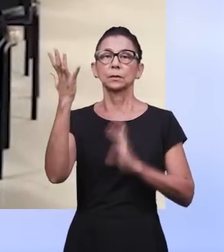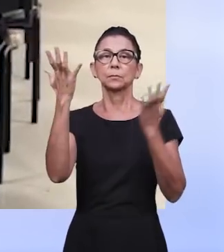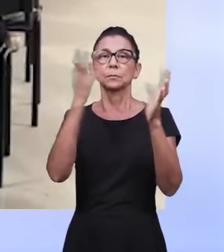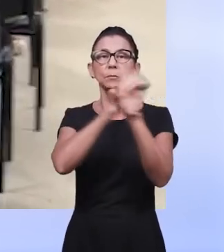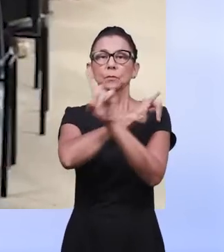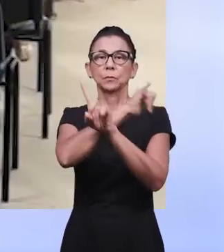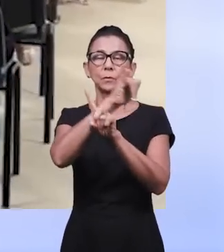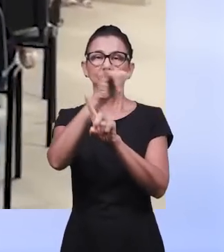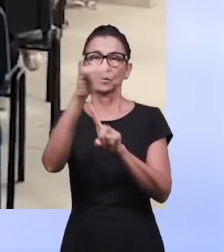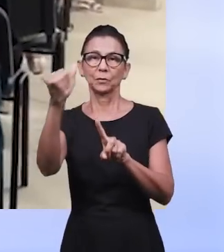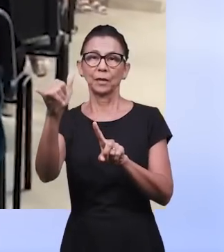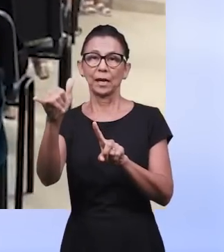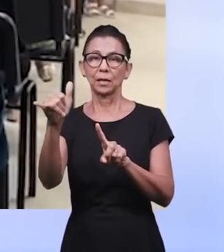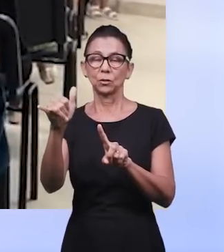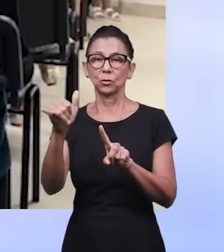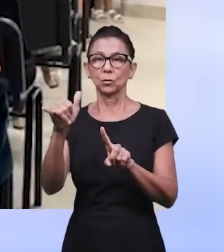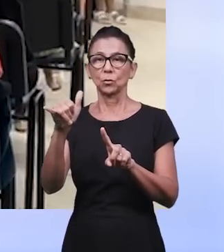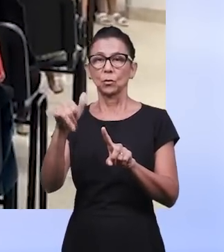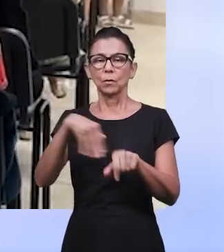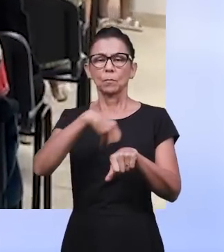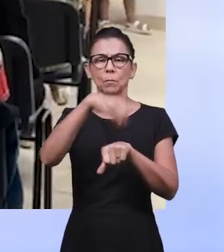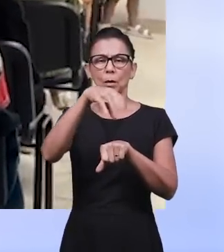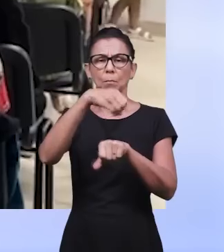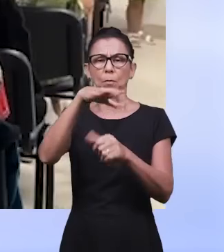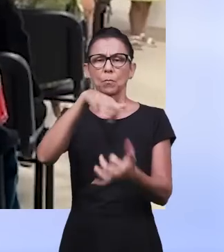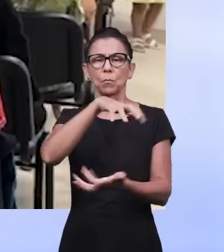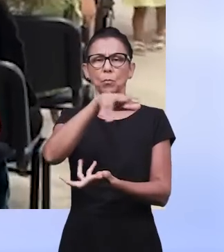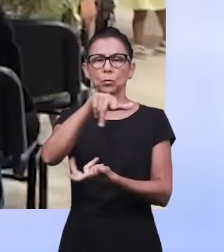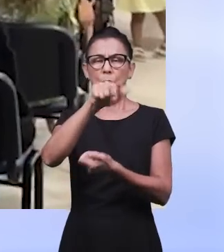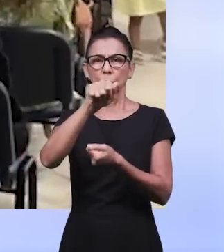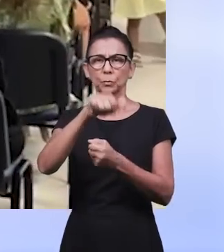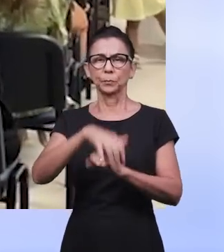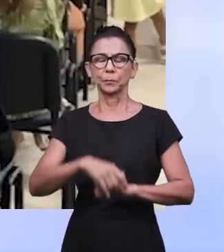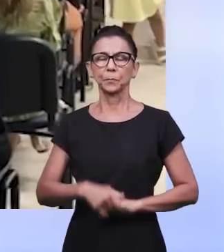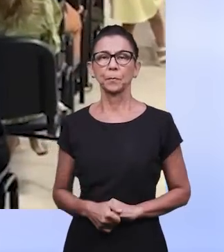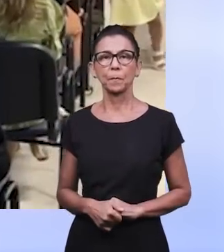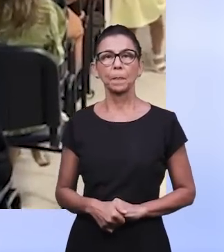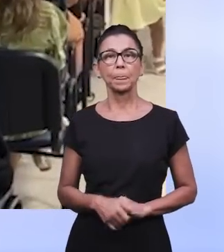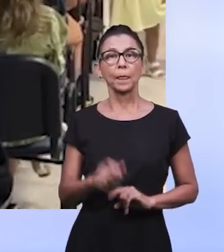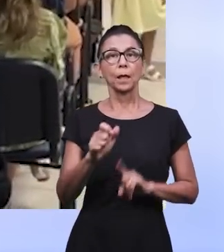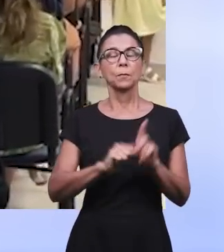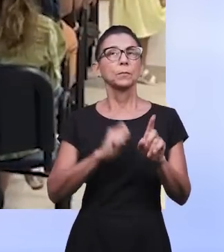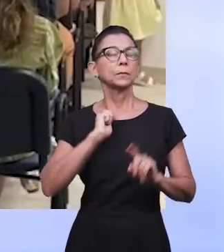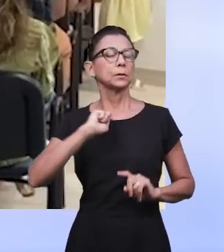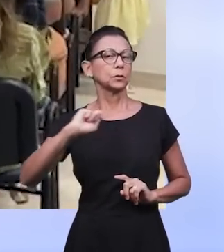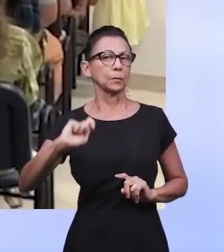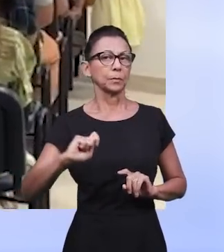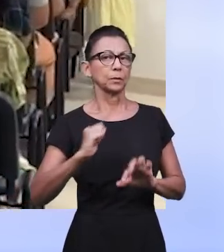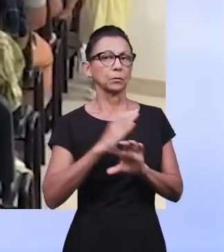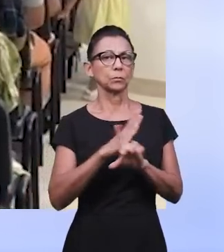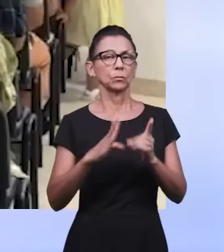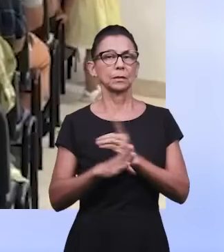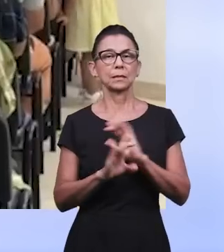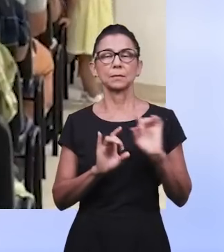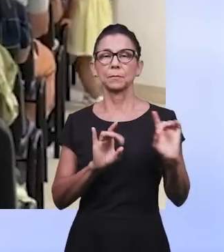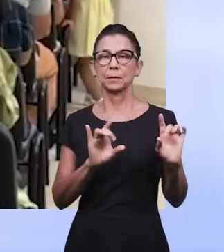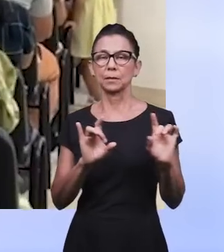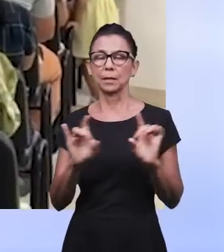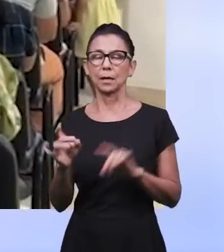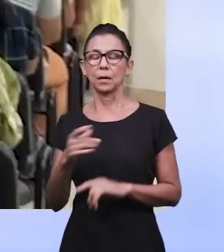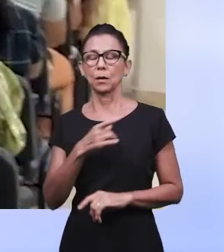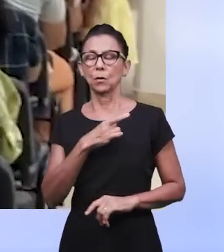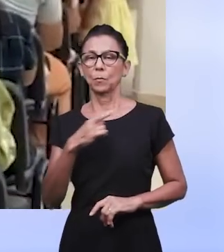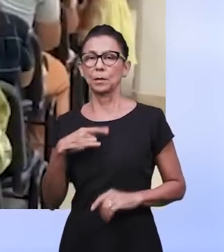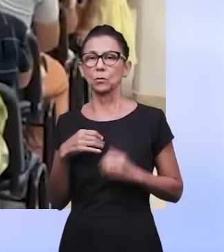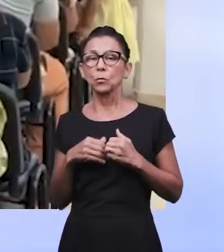foi transmitido para todo o país. No primeiro culto especial que ocorreu neste mês de abril, o pastor William Nazaré